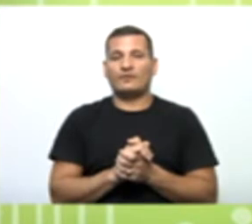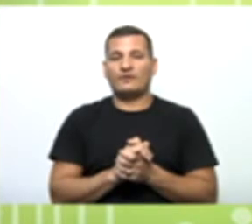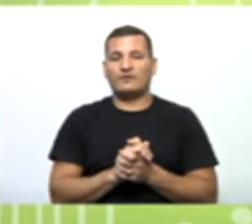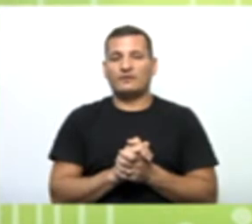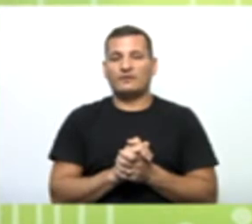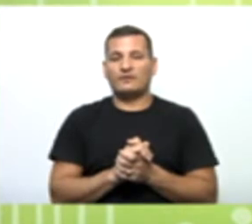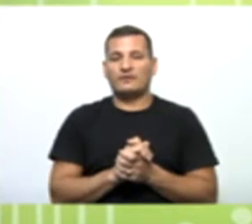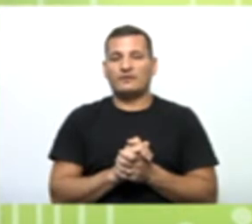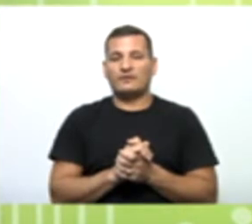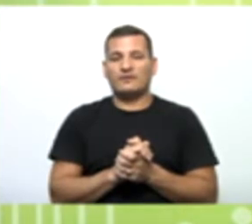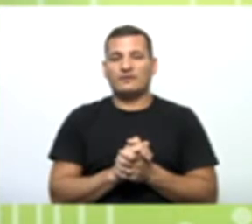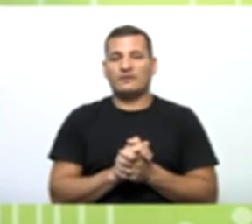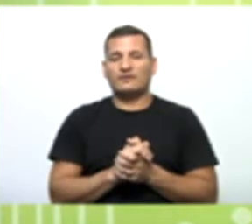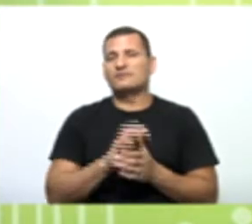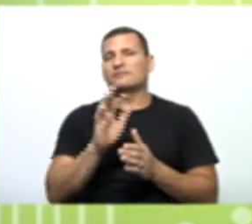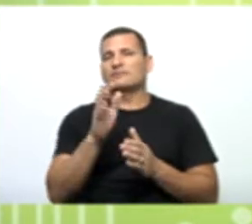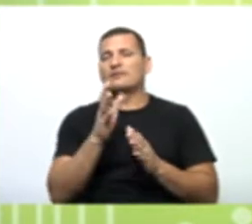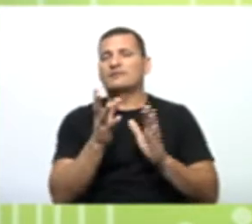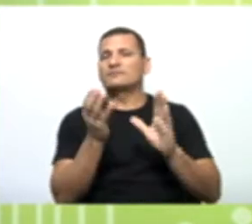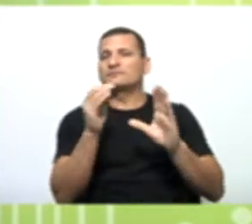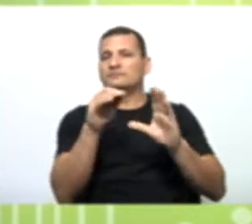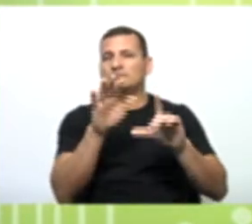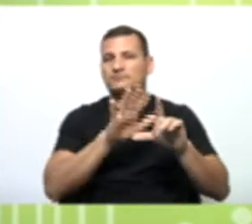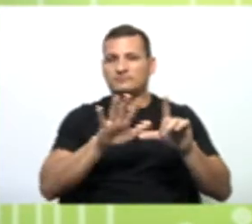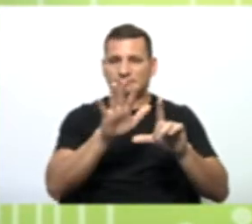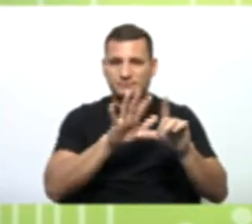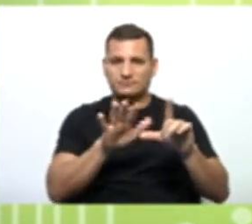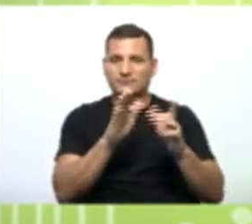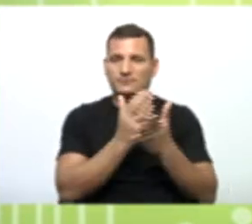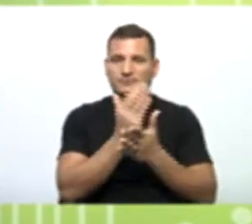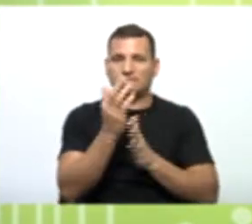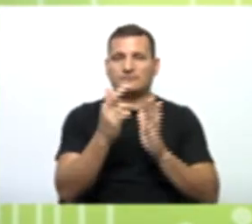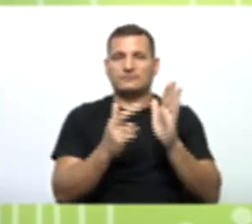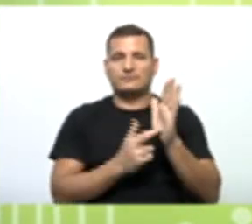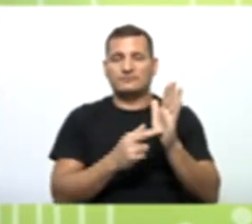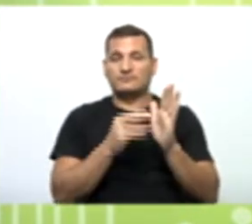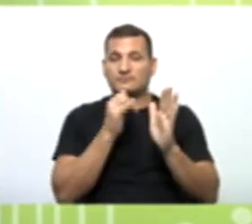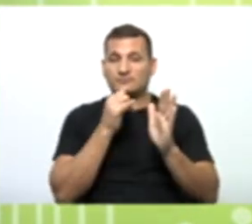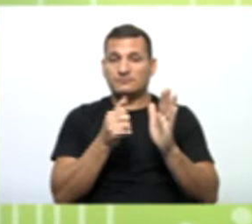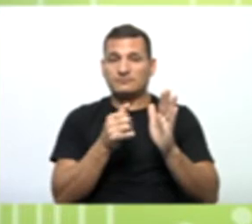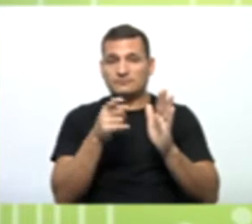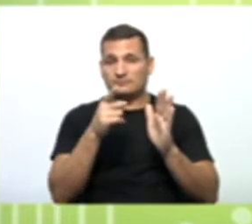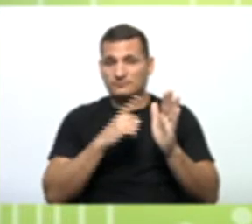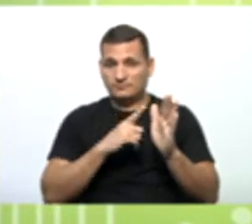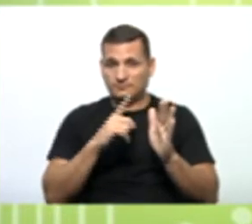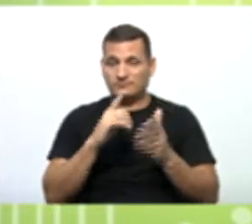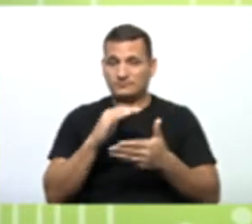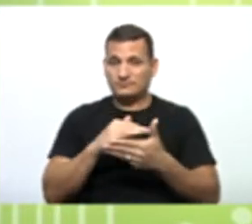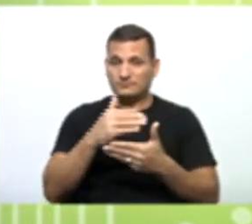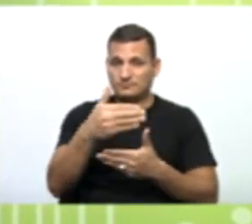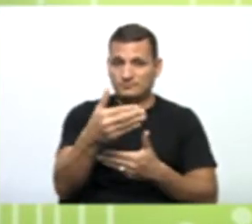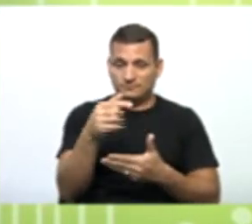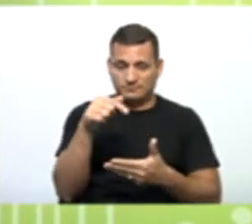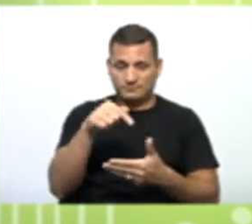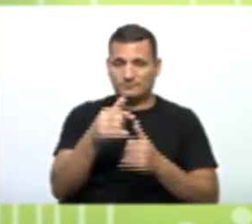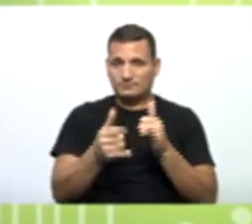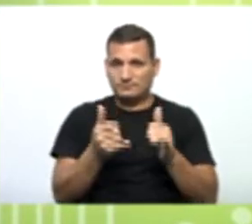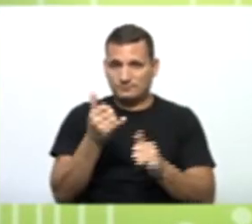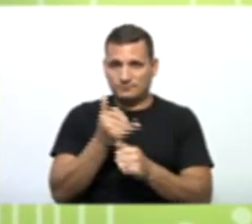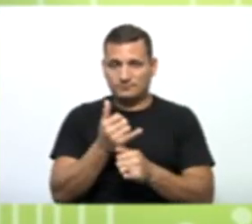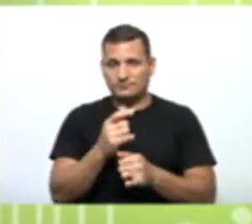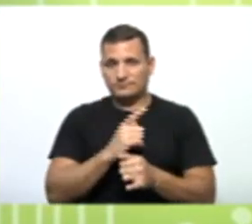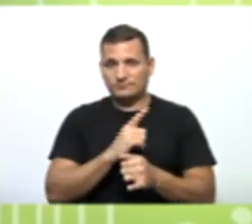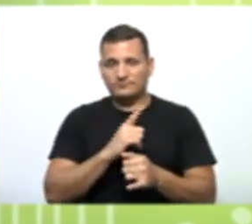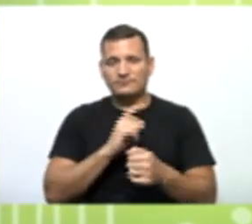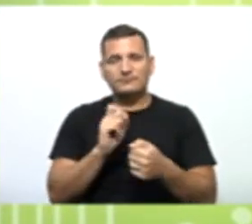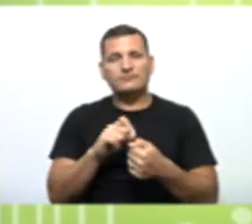deixamos algumas instruções aí. Quem tiver disponibilidade de ter um computador com acesso à internet, para a gente